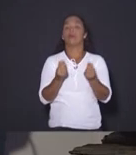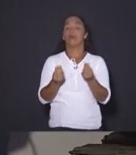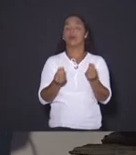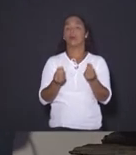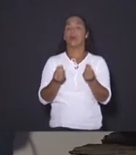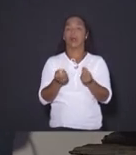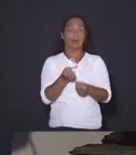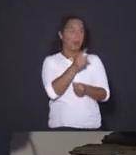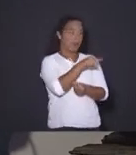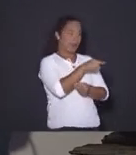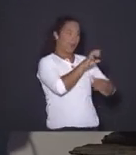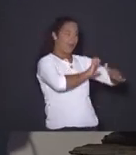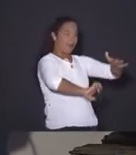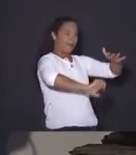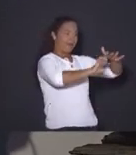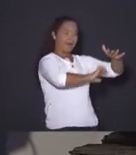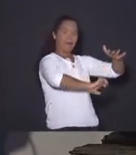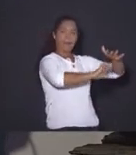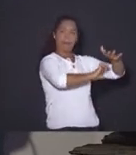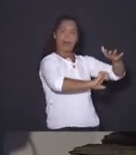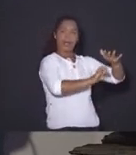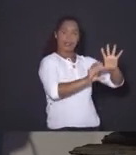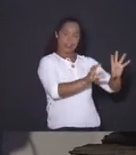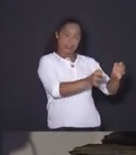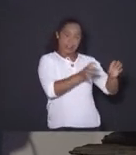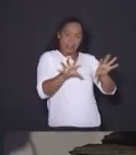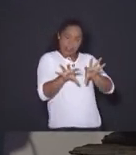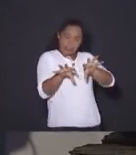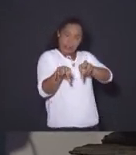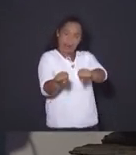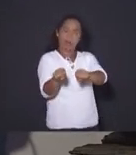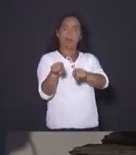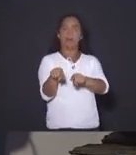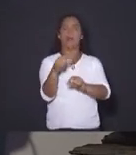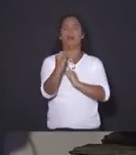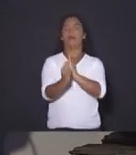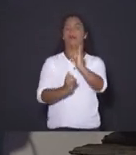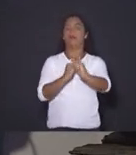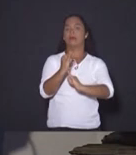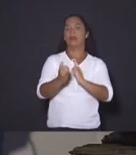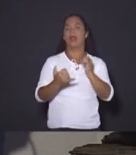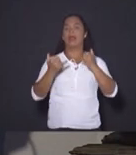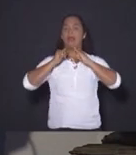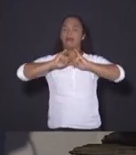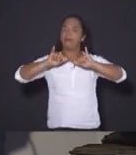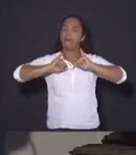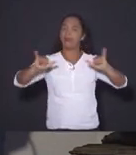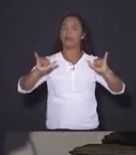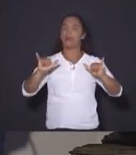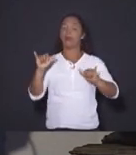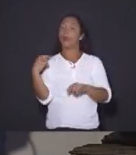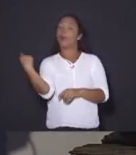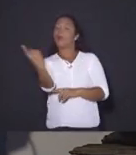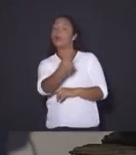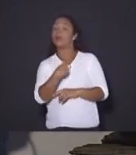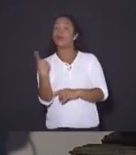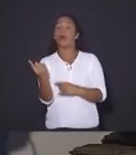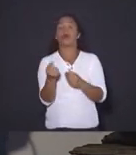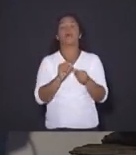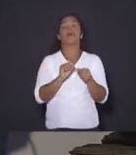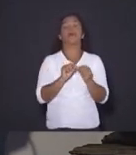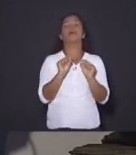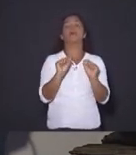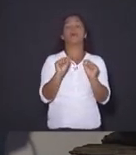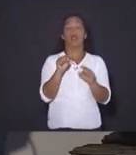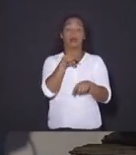feita por essas grandes corporações no domínio da informação domínio da internet então começa a relacionar isso com